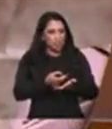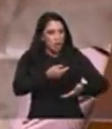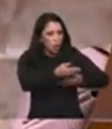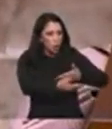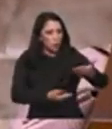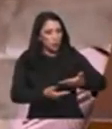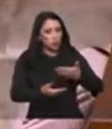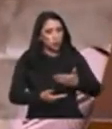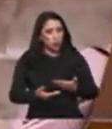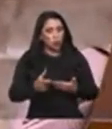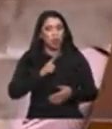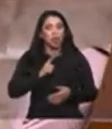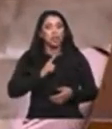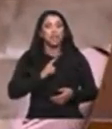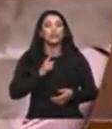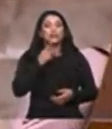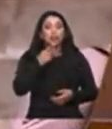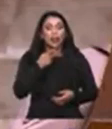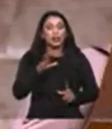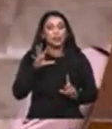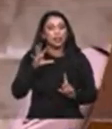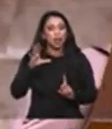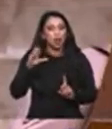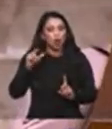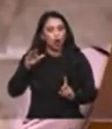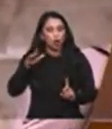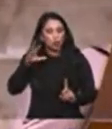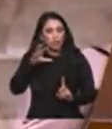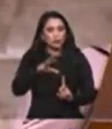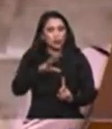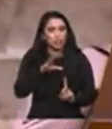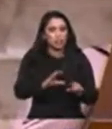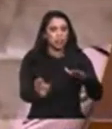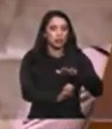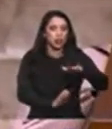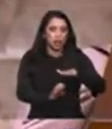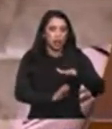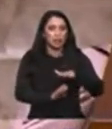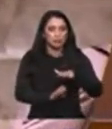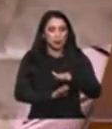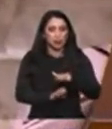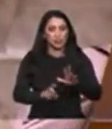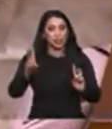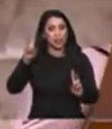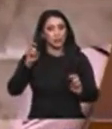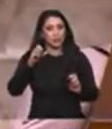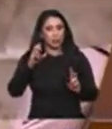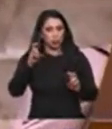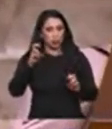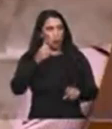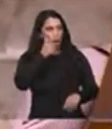um subordinado que explicitam a influência de Collor sobre a BR Distribuidora, aspas, a mulher pediu os